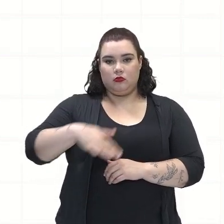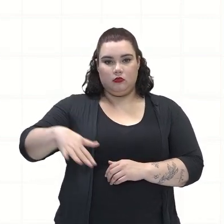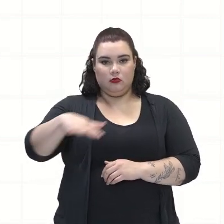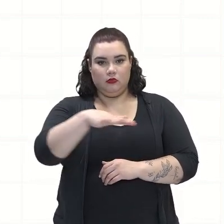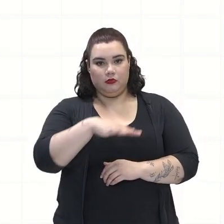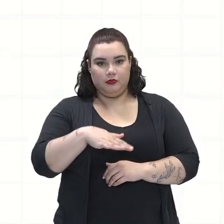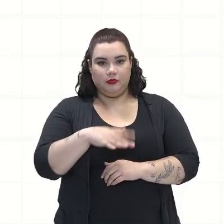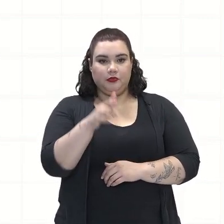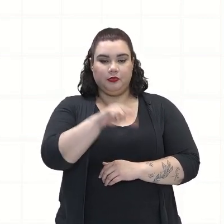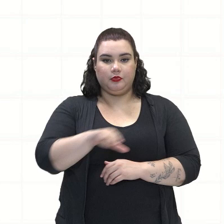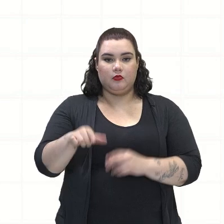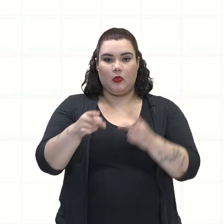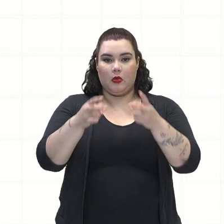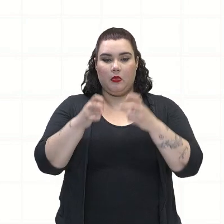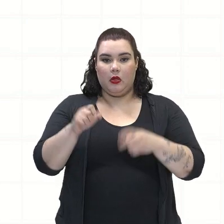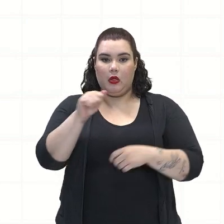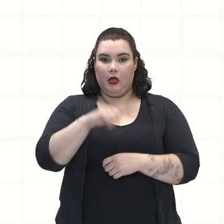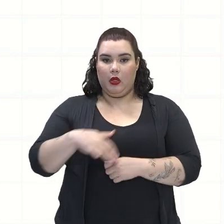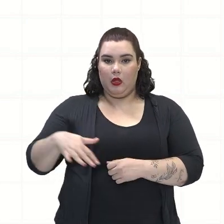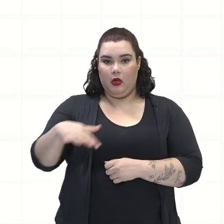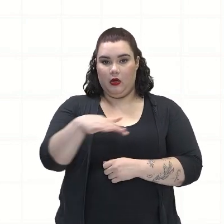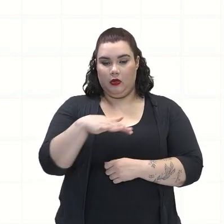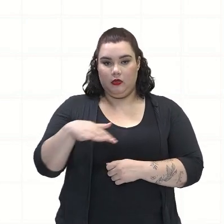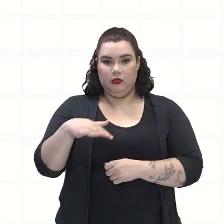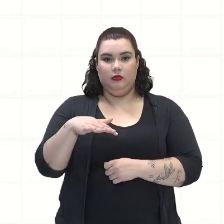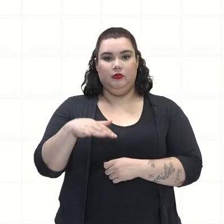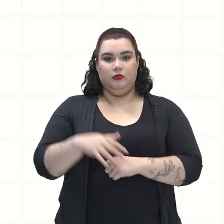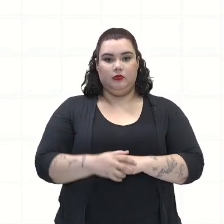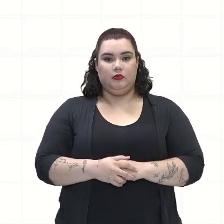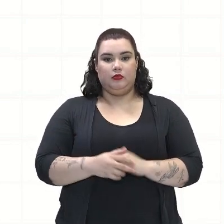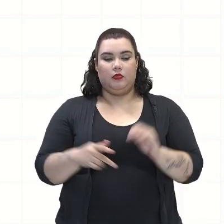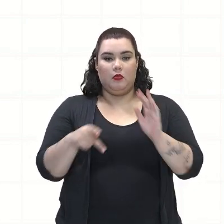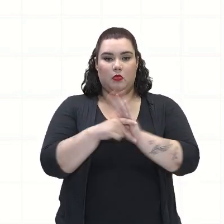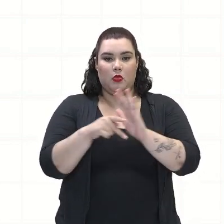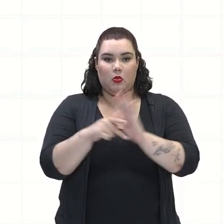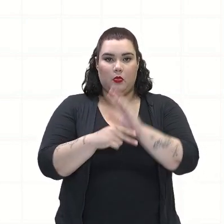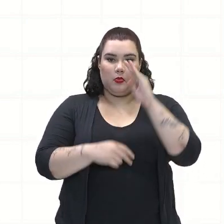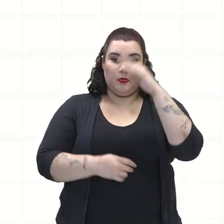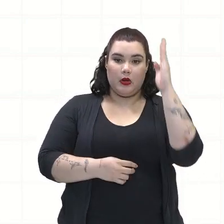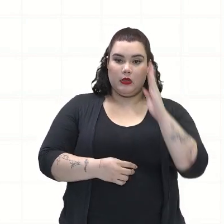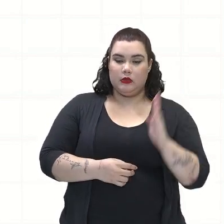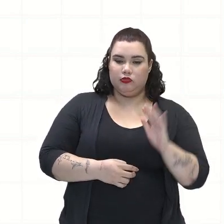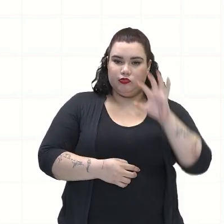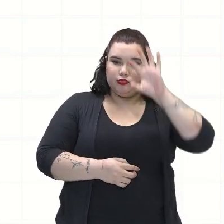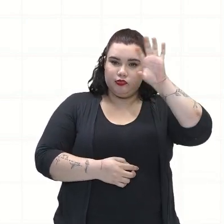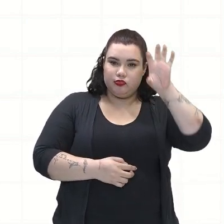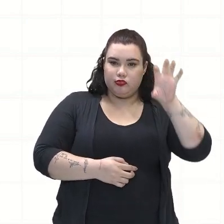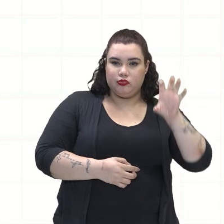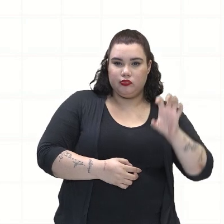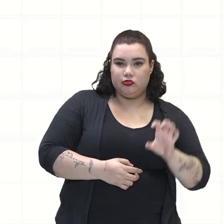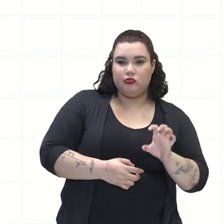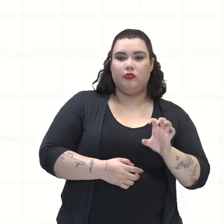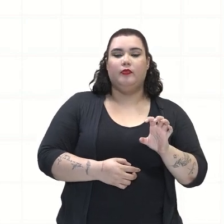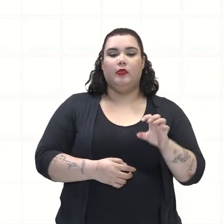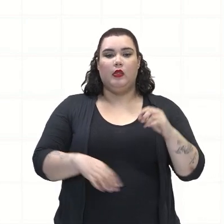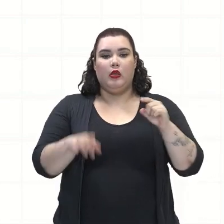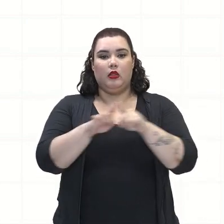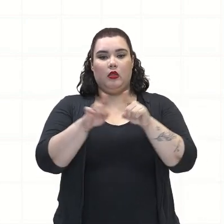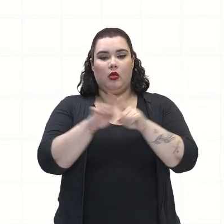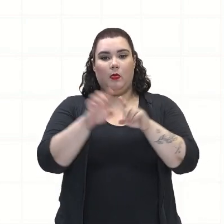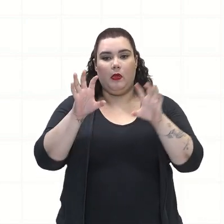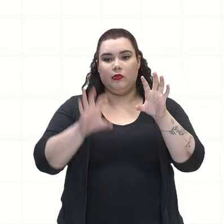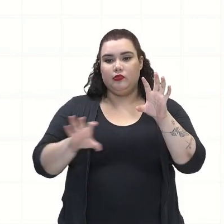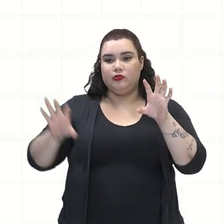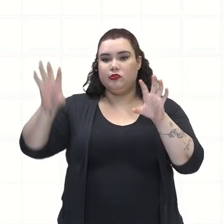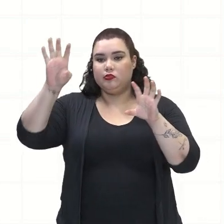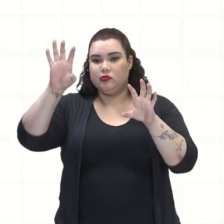que, novamente, essa área aqui, né, do litoral do Brasil, aqui do outro lado, onde fica o Oceano Pacífico